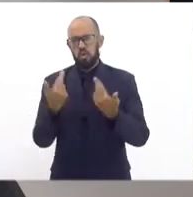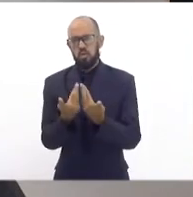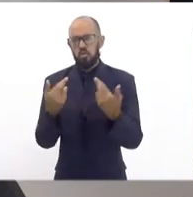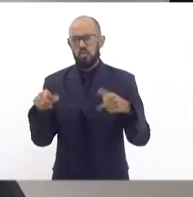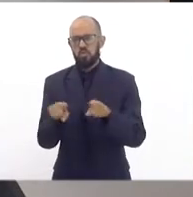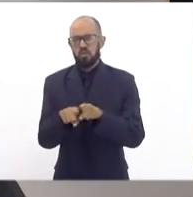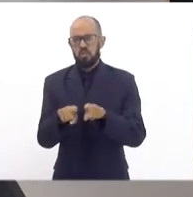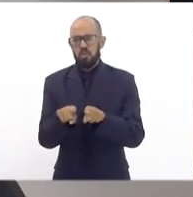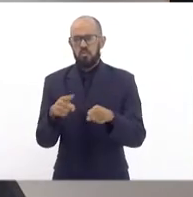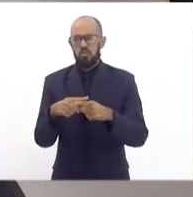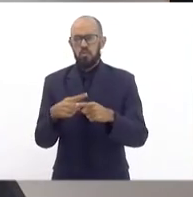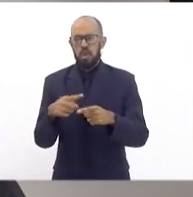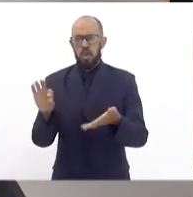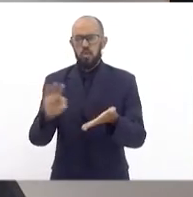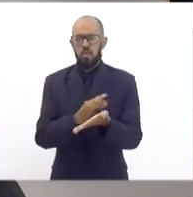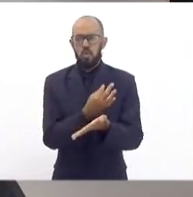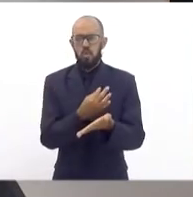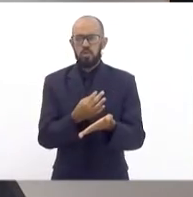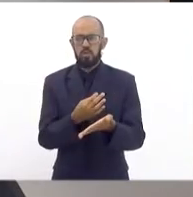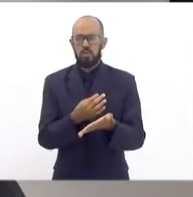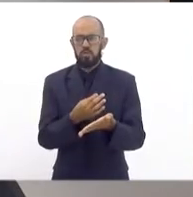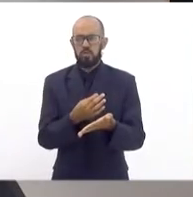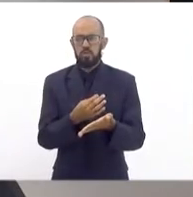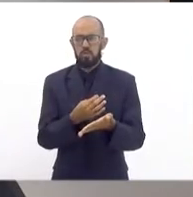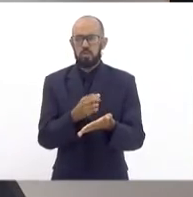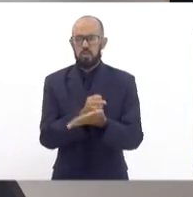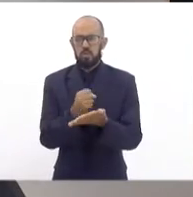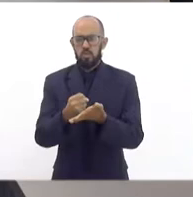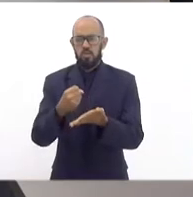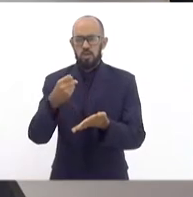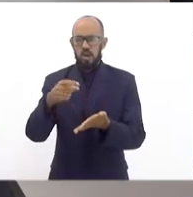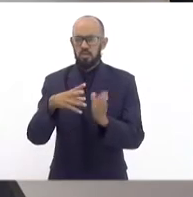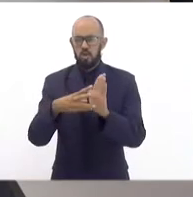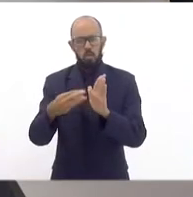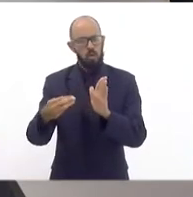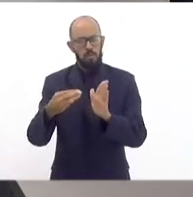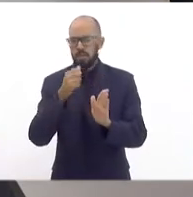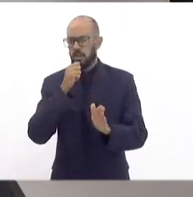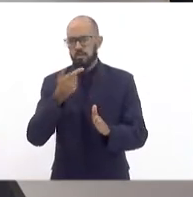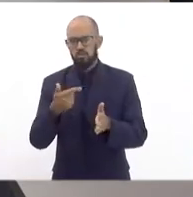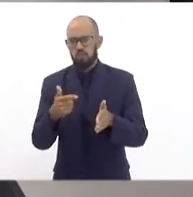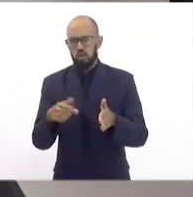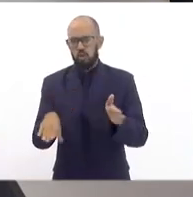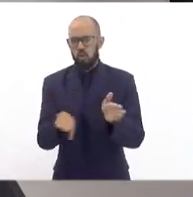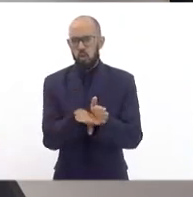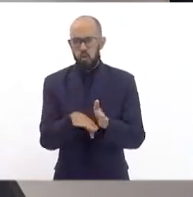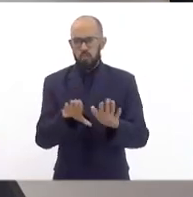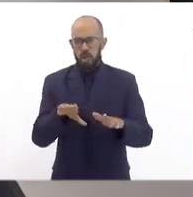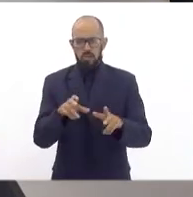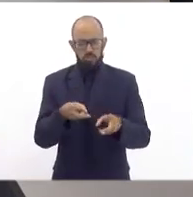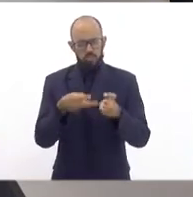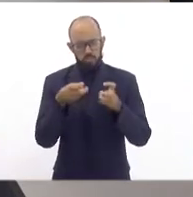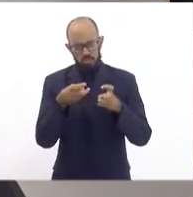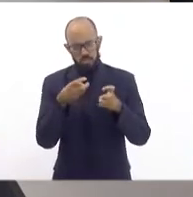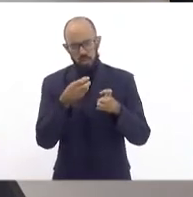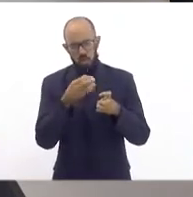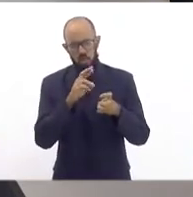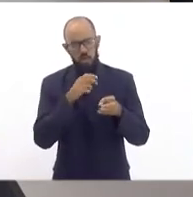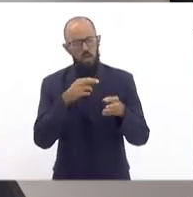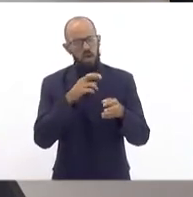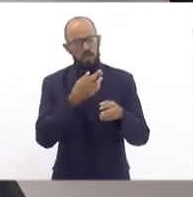cópia do contrato, inteiro teor do contrato não chegou, os aditivos também ainda não chegaram, mas ouvimos aqui atentamente as perguntas